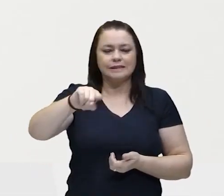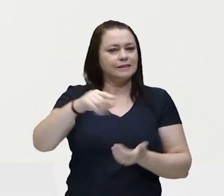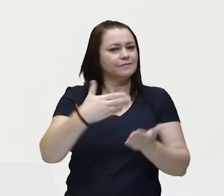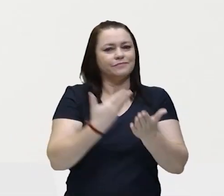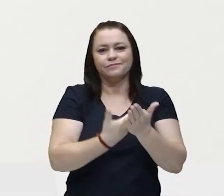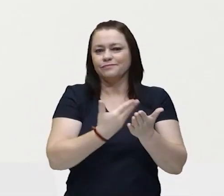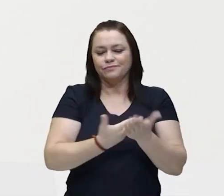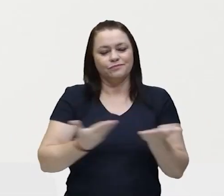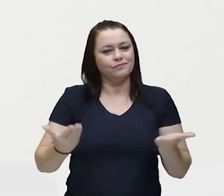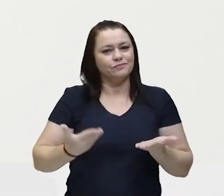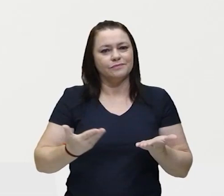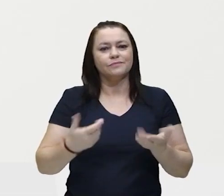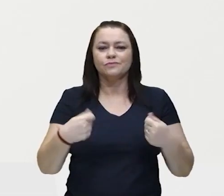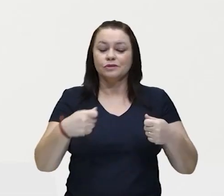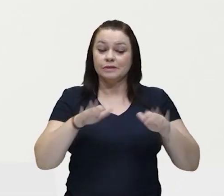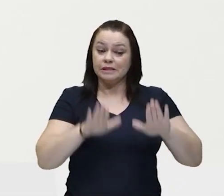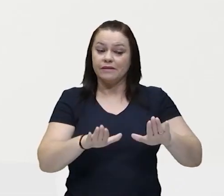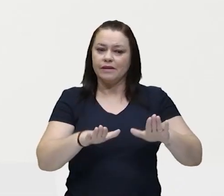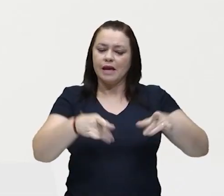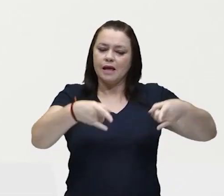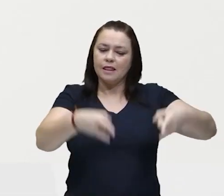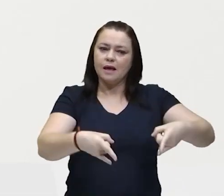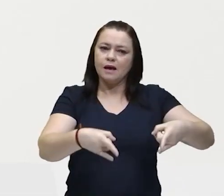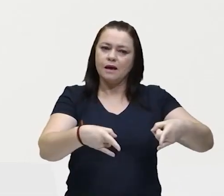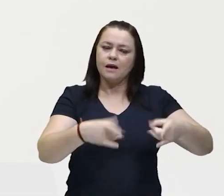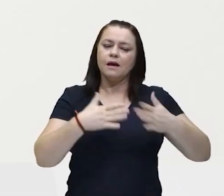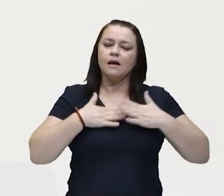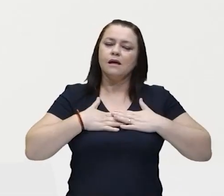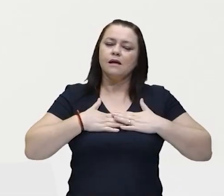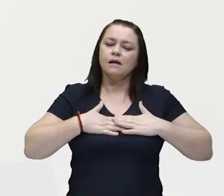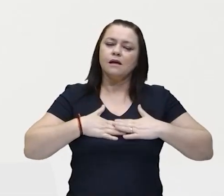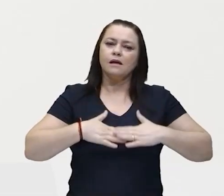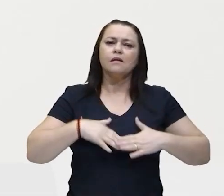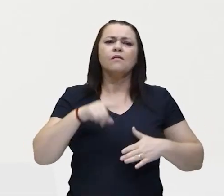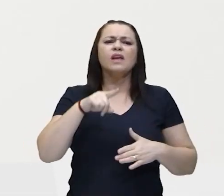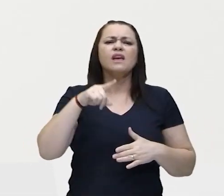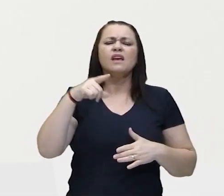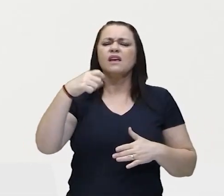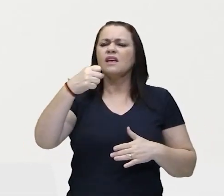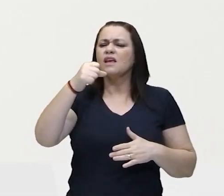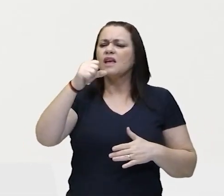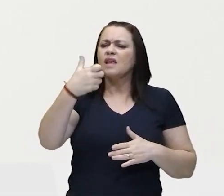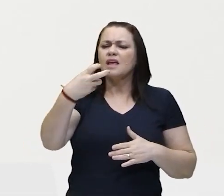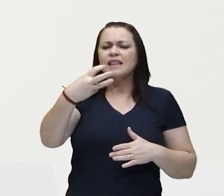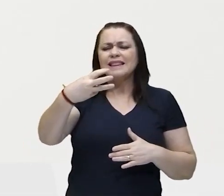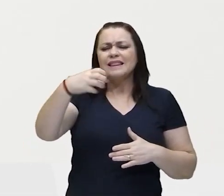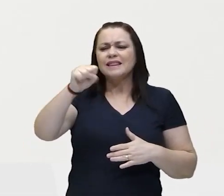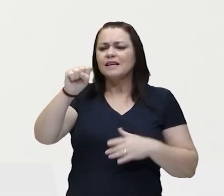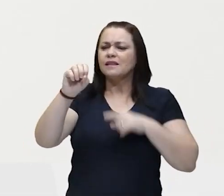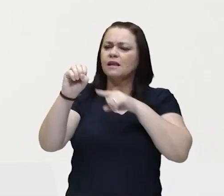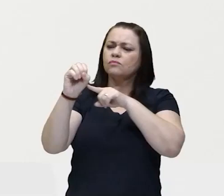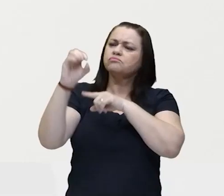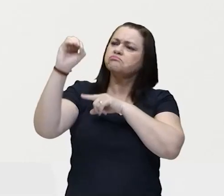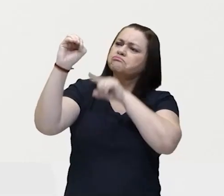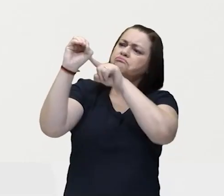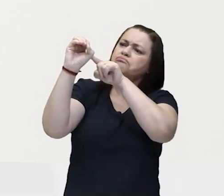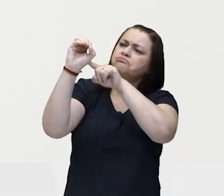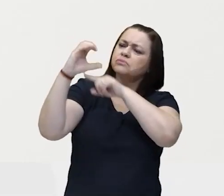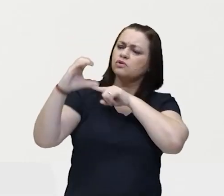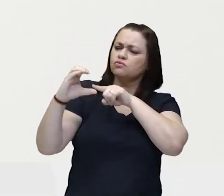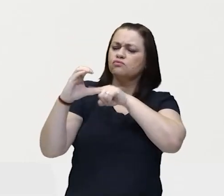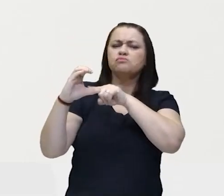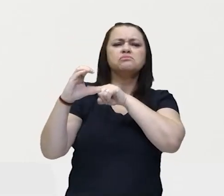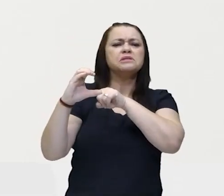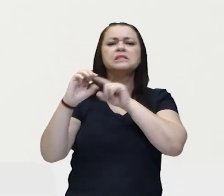hoje, que ele vai ter que ficar de cama. Então, ó, o que é isso aqui, professor? Essa bolinha, esse C, Essa bolinha, vamos